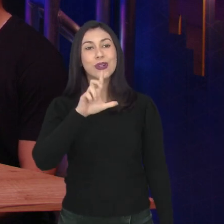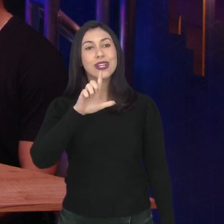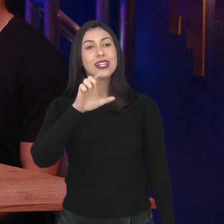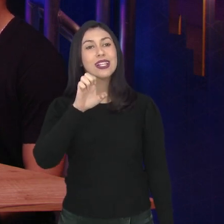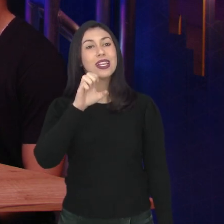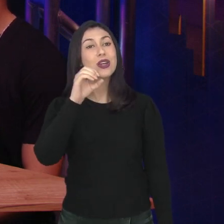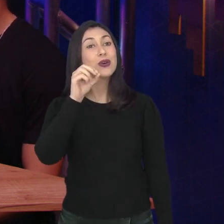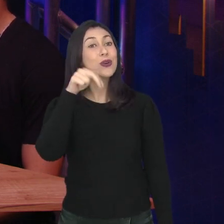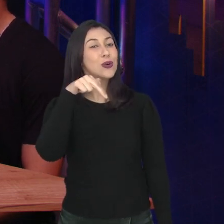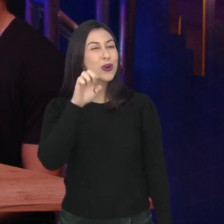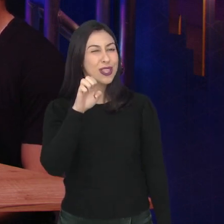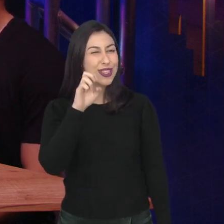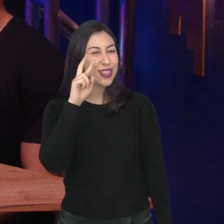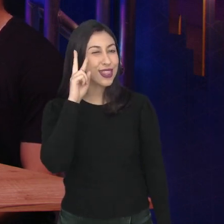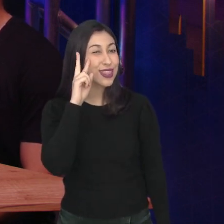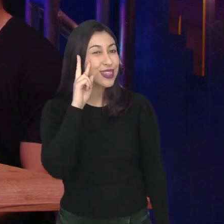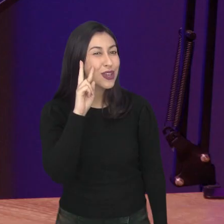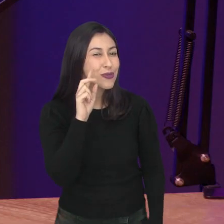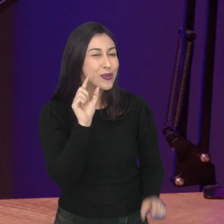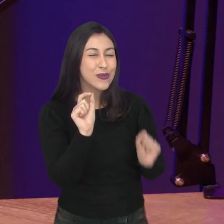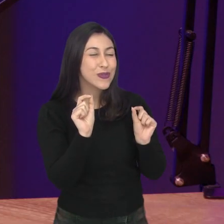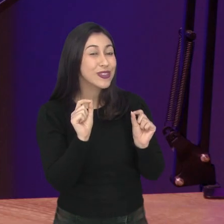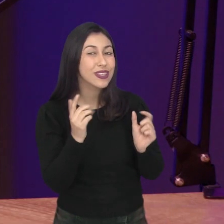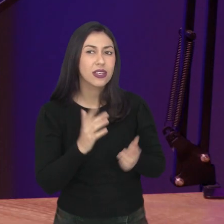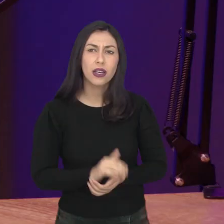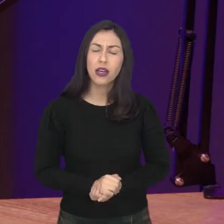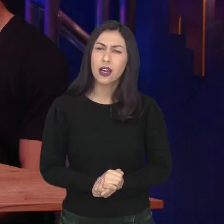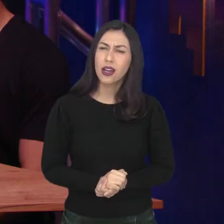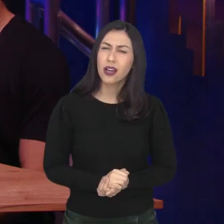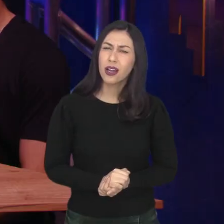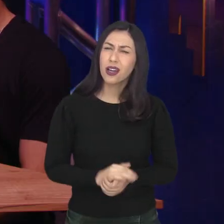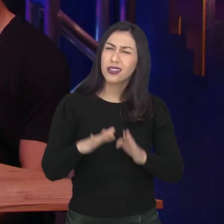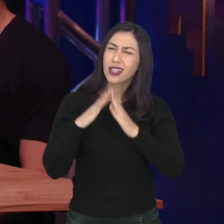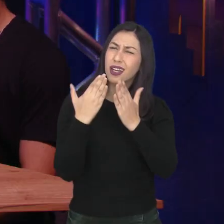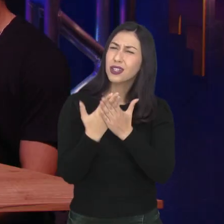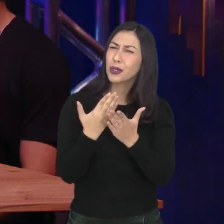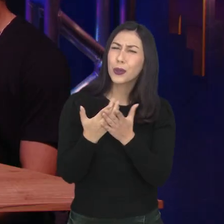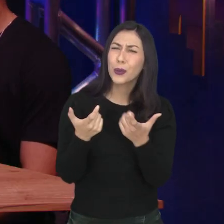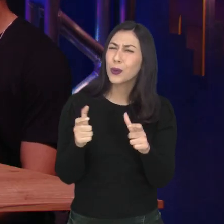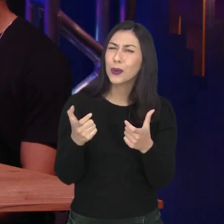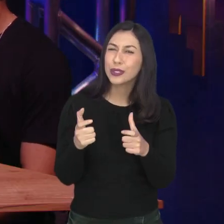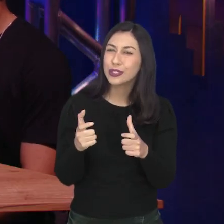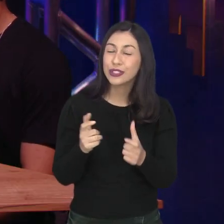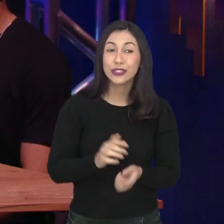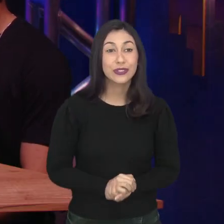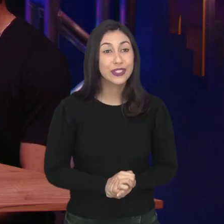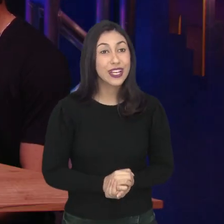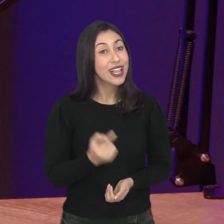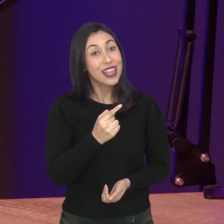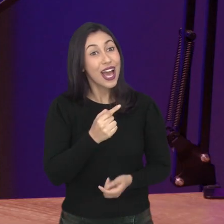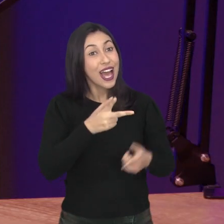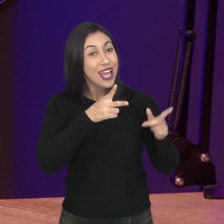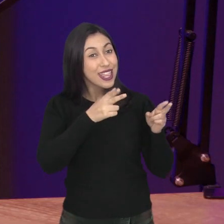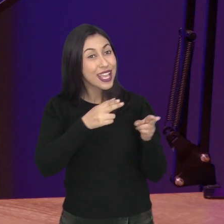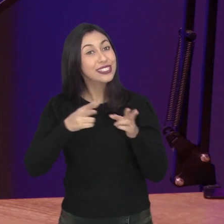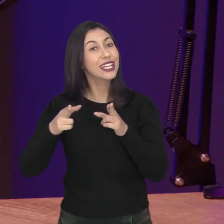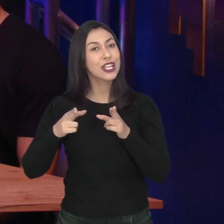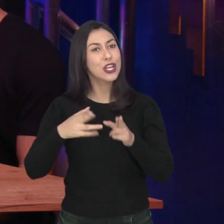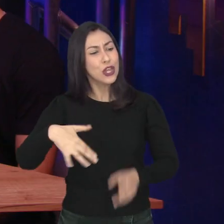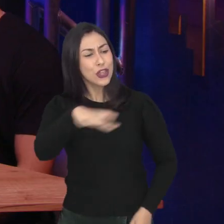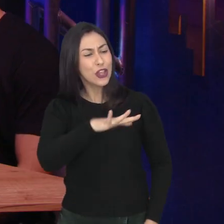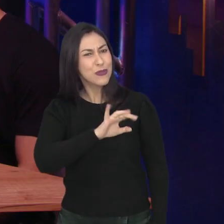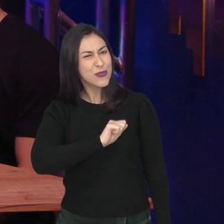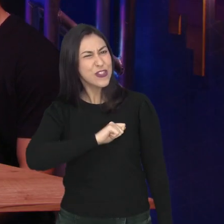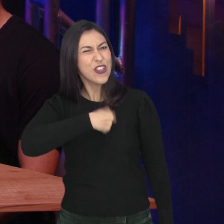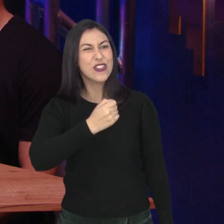Corleone. Isso refresca alguma coisa na sua memória? A galera do Corleone é da onde? O pessoal do Todo Mundo Odeia o Chris. Todo mundo